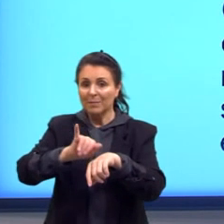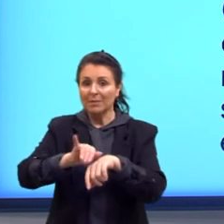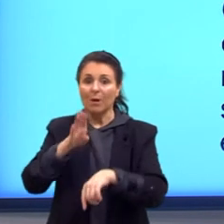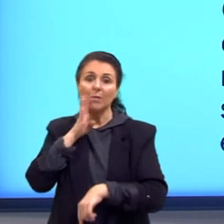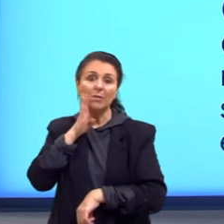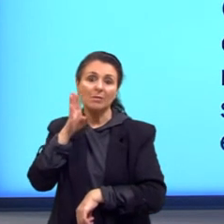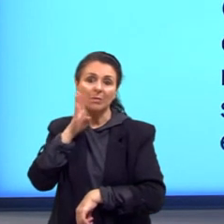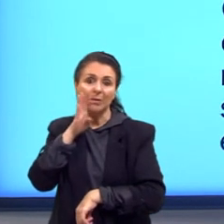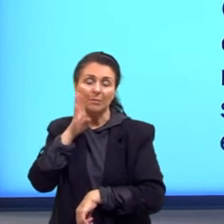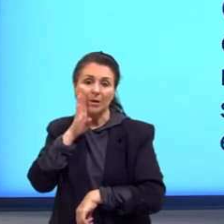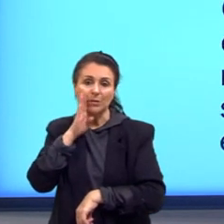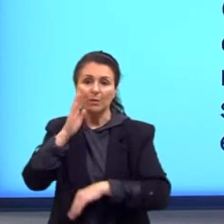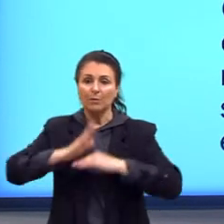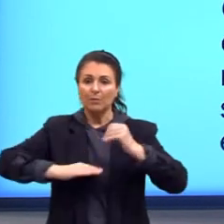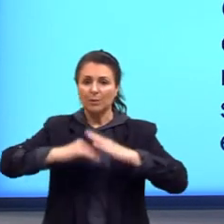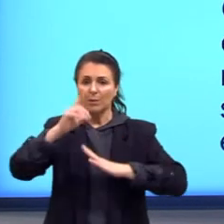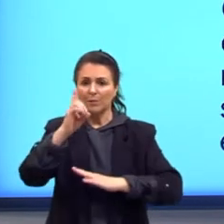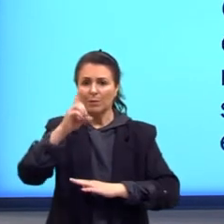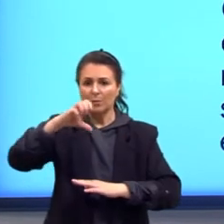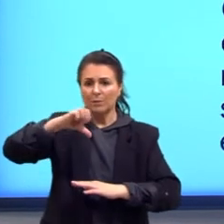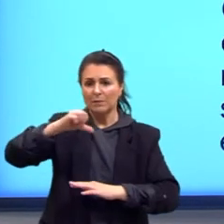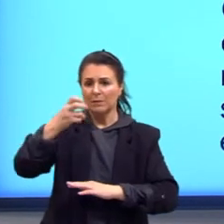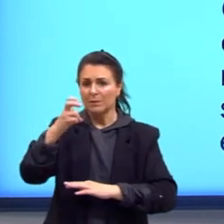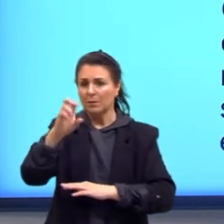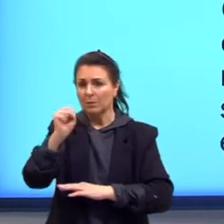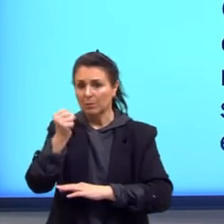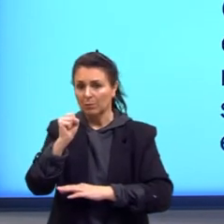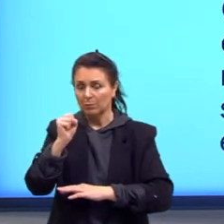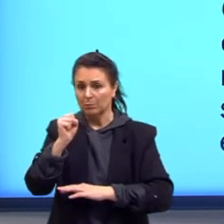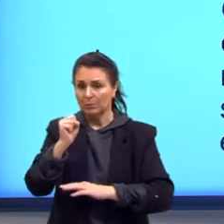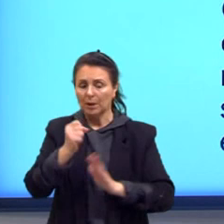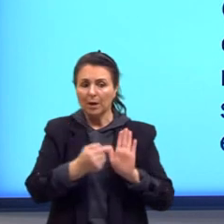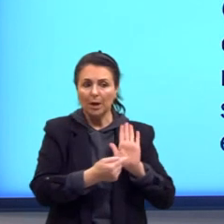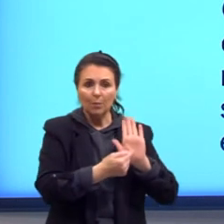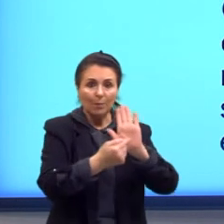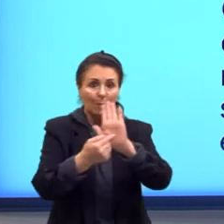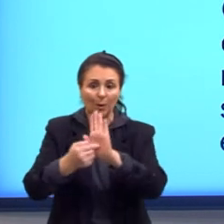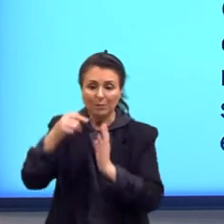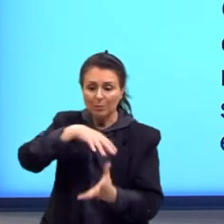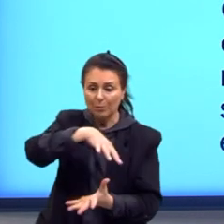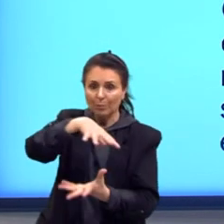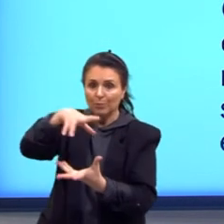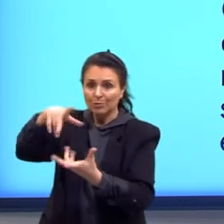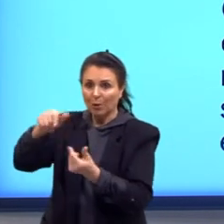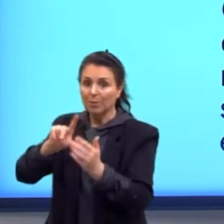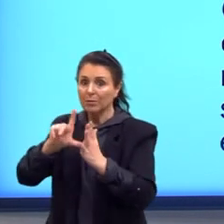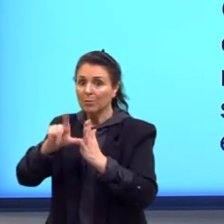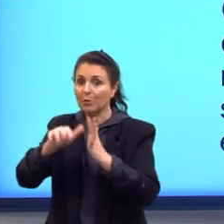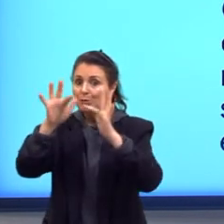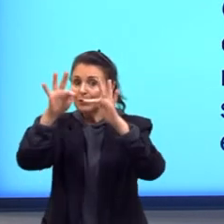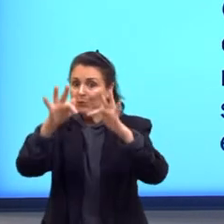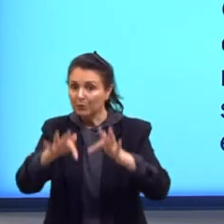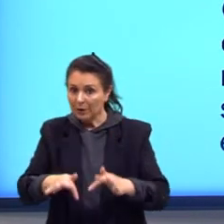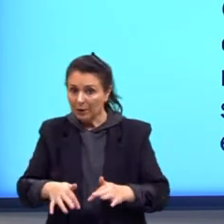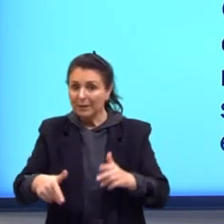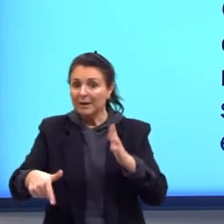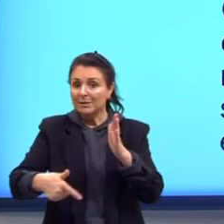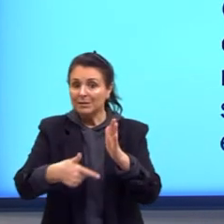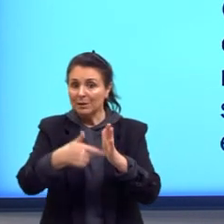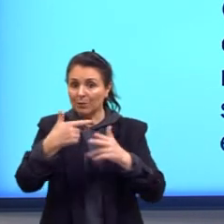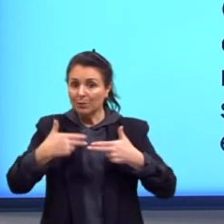em 1958 para a primeira grande exposição Mundial depois da segunda guerra mundial